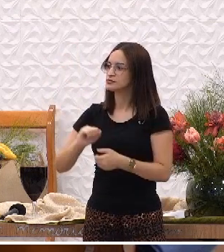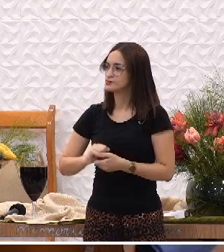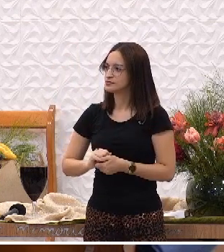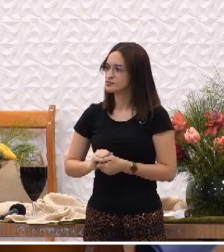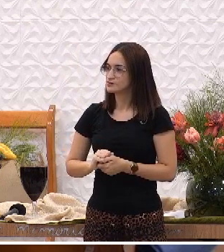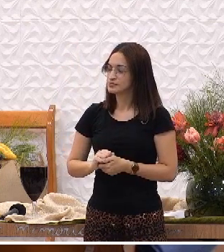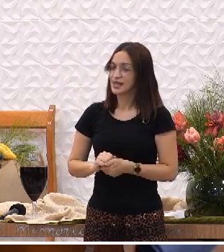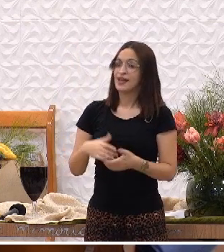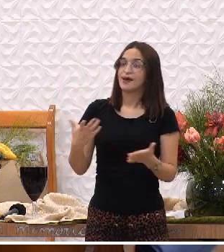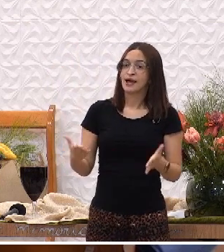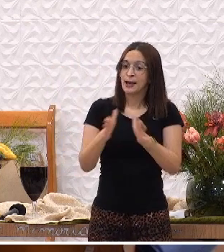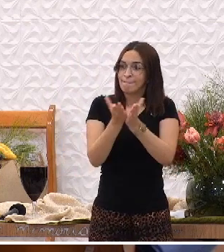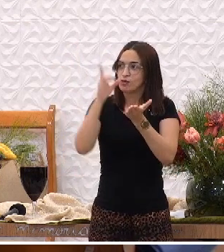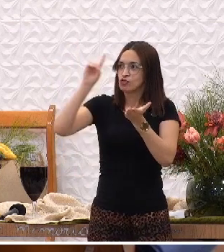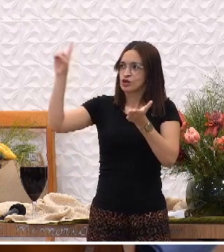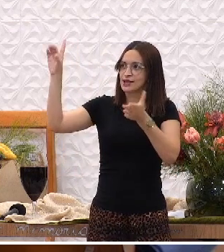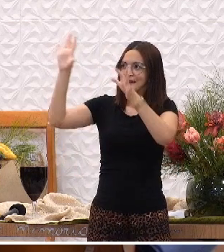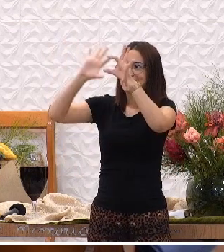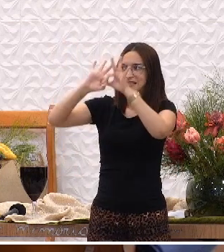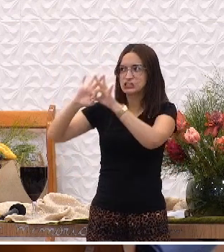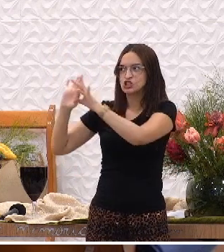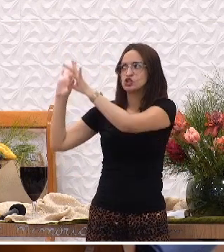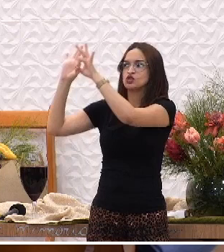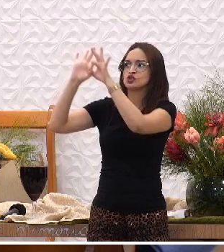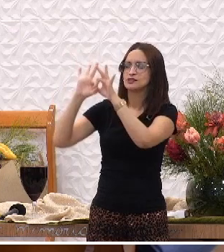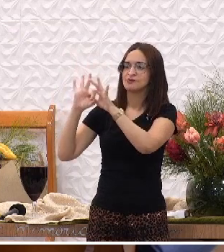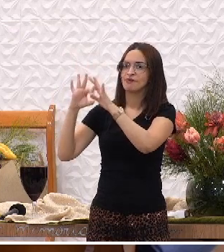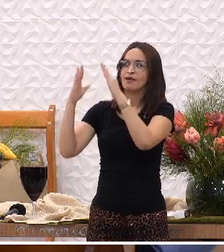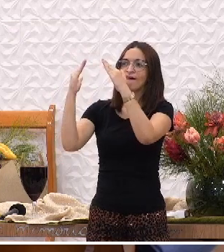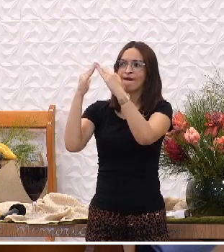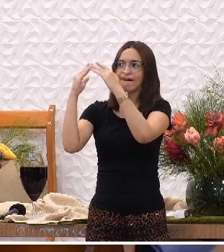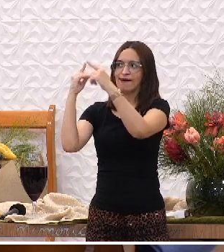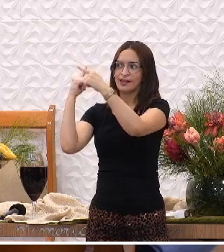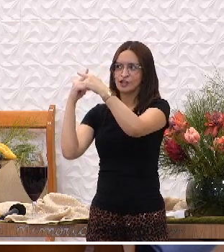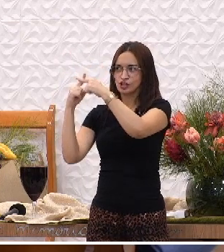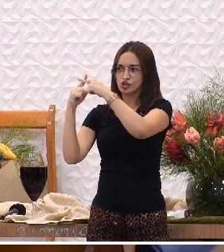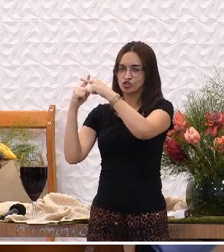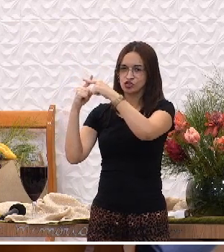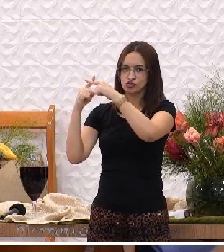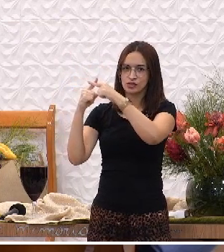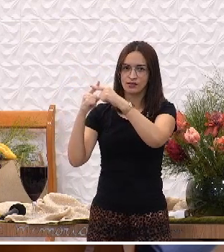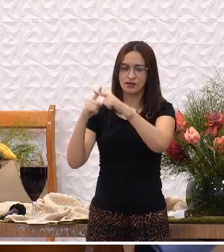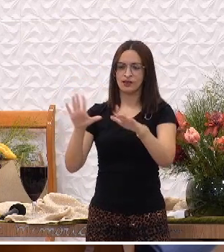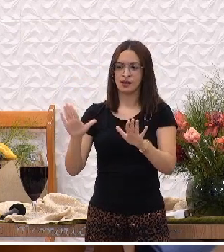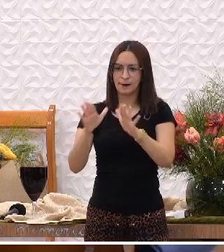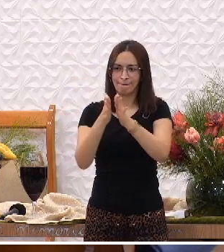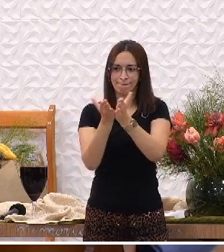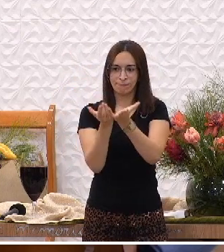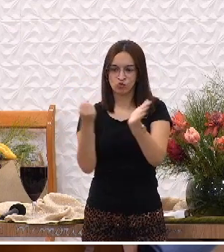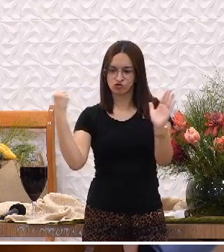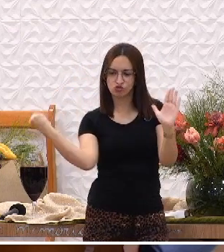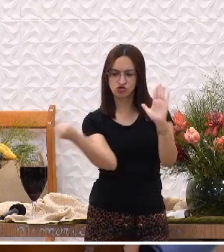intrínseca. O que significa? Significa que não é a igreja que confere autoridade às Escrituras. Porque se a